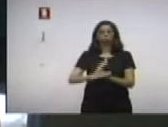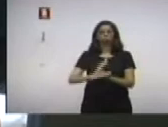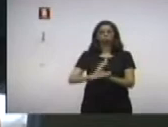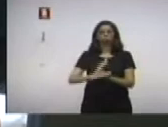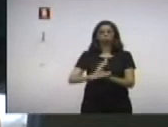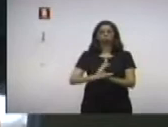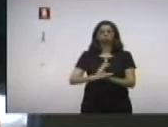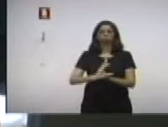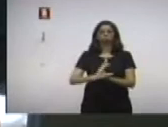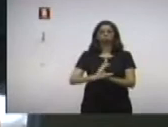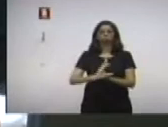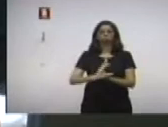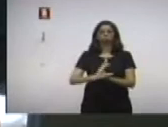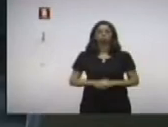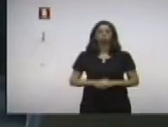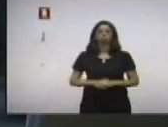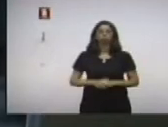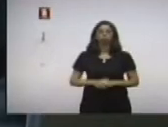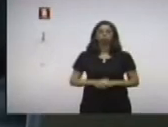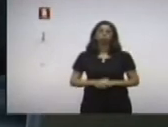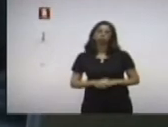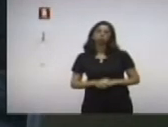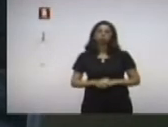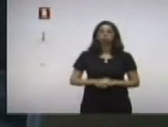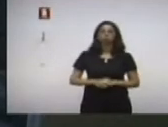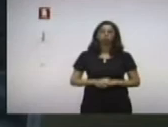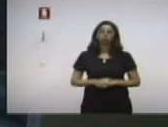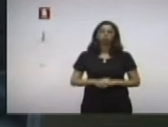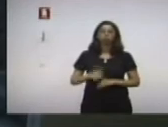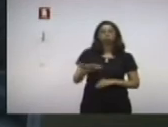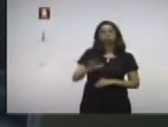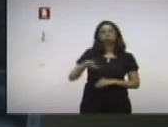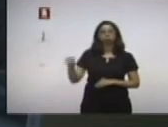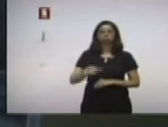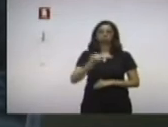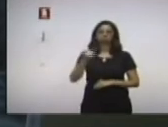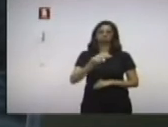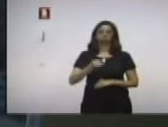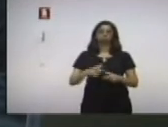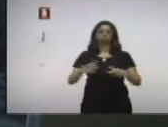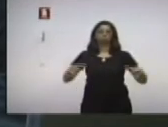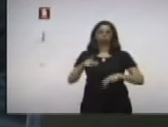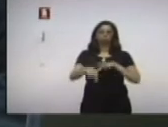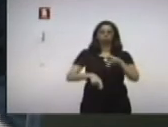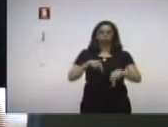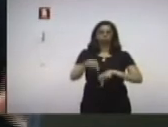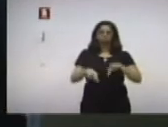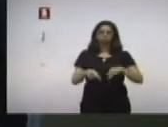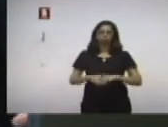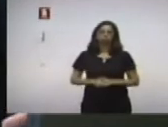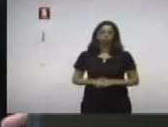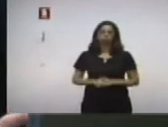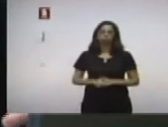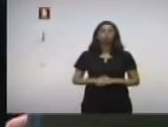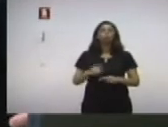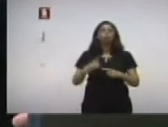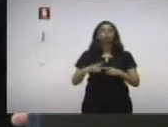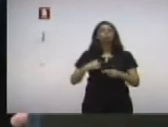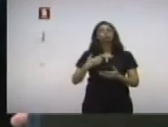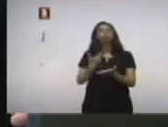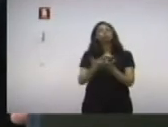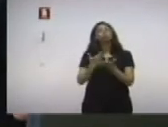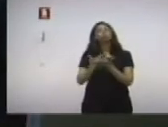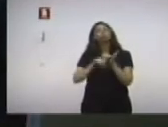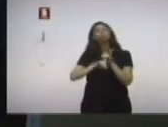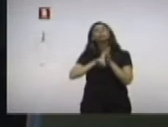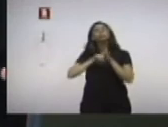projetos Teoricamente de Pouca importância para grande parte da população quando a gente tudo um pouquinho